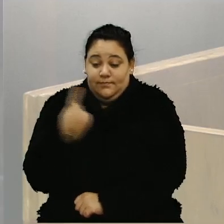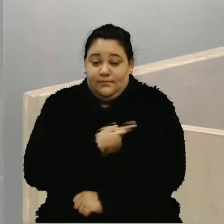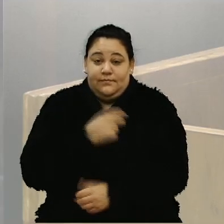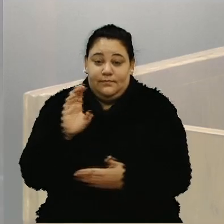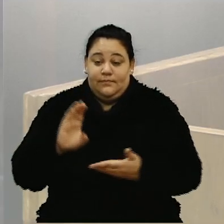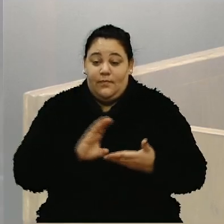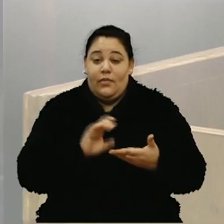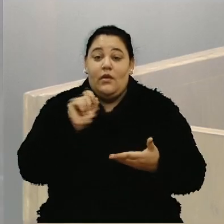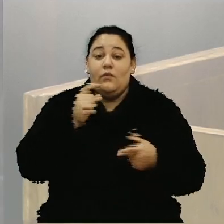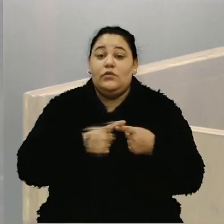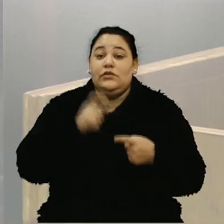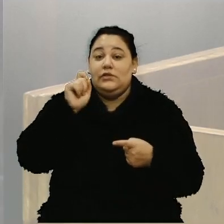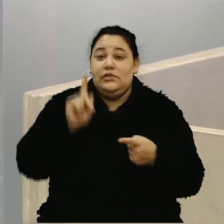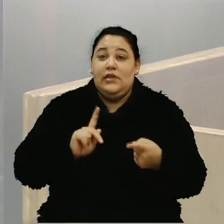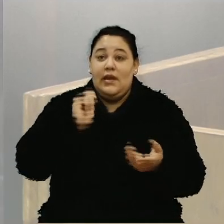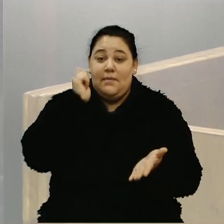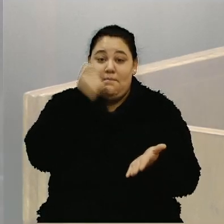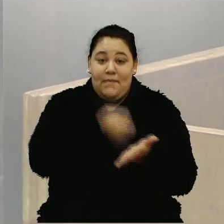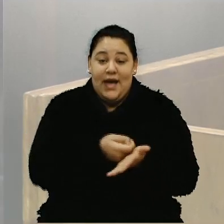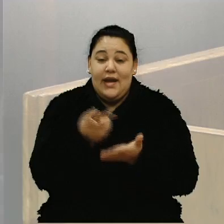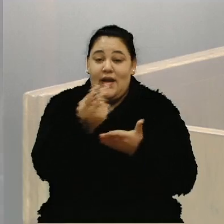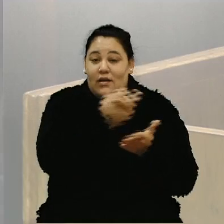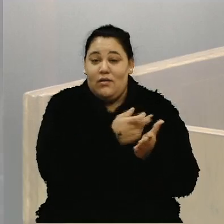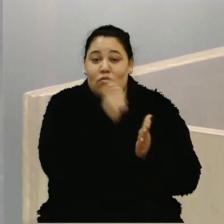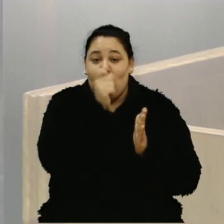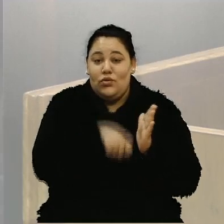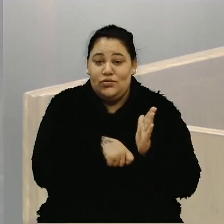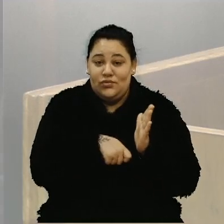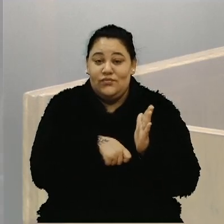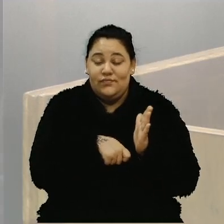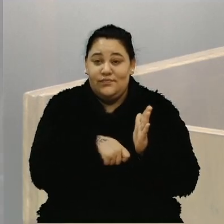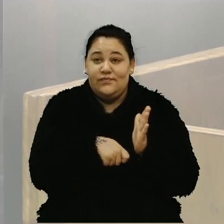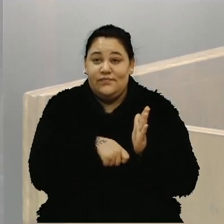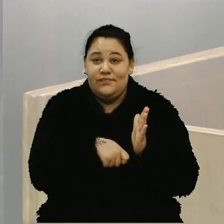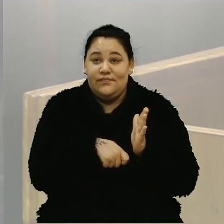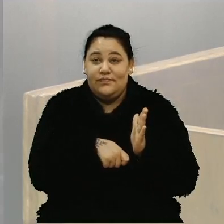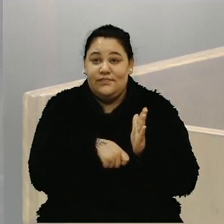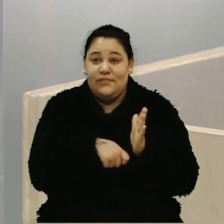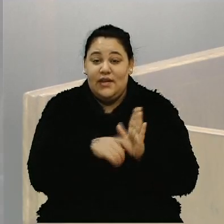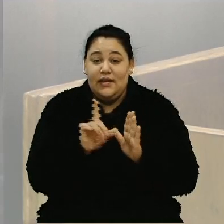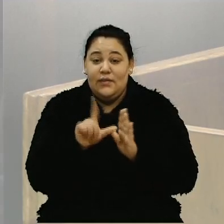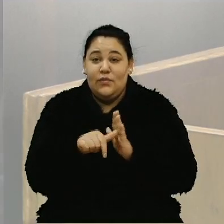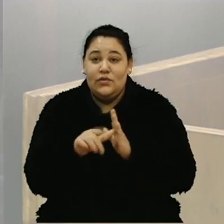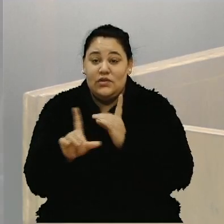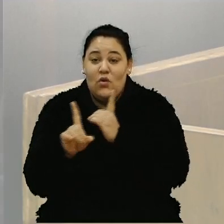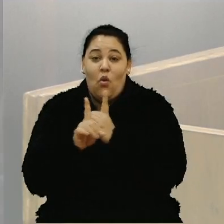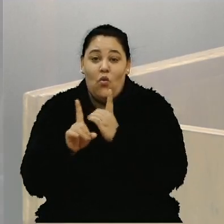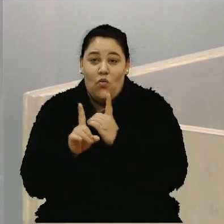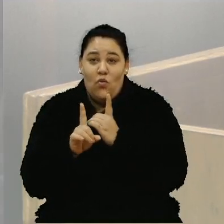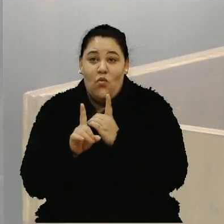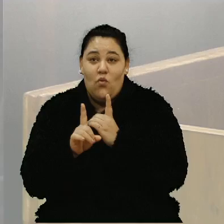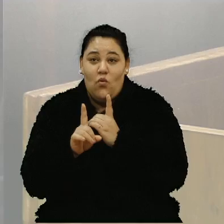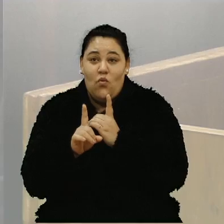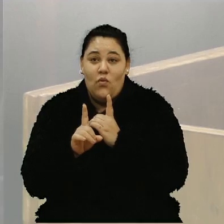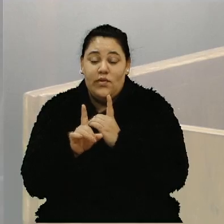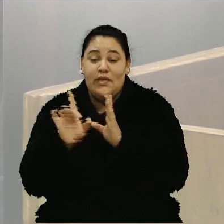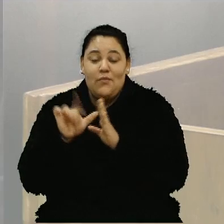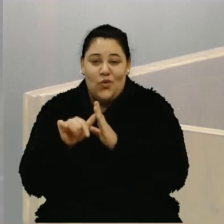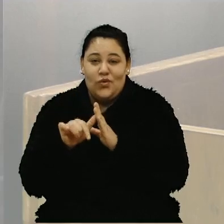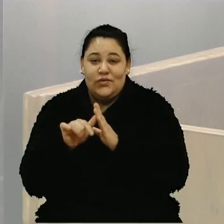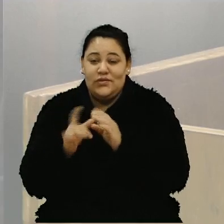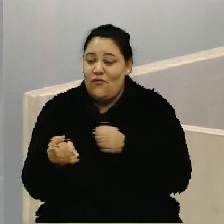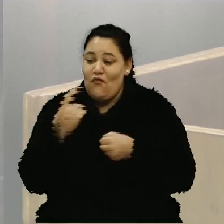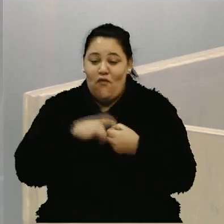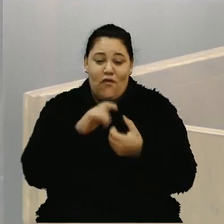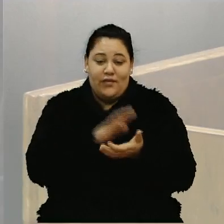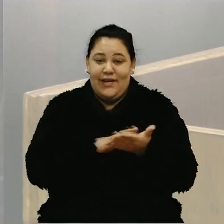paga a Universidade Federal é os tributos de quem gera, tá? E depois, em contrapartida, não se dá nada de